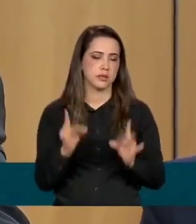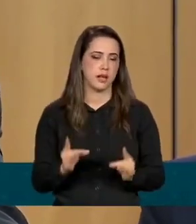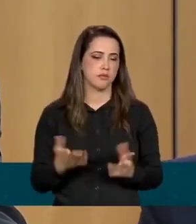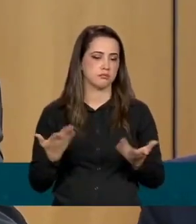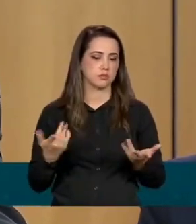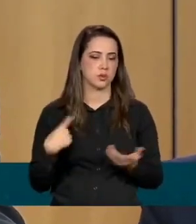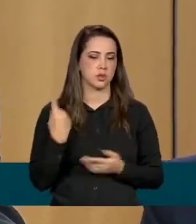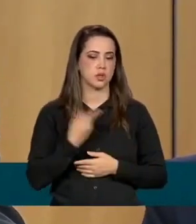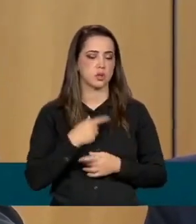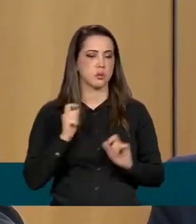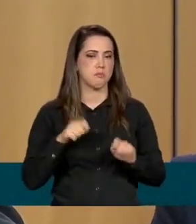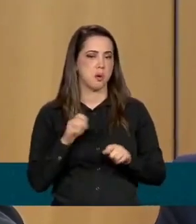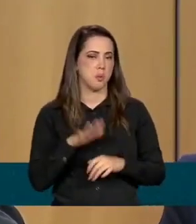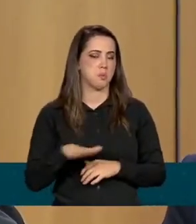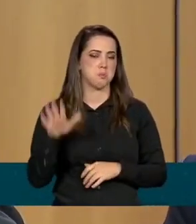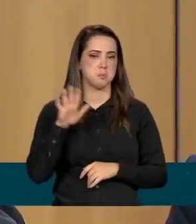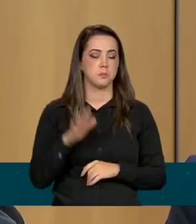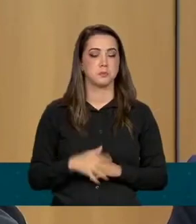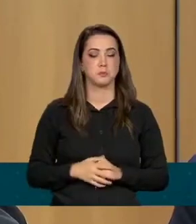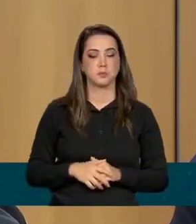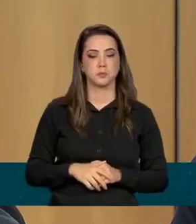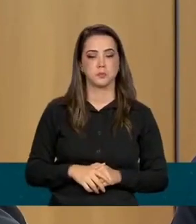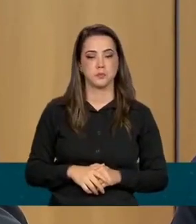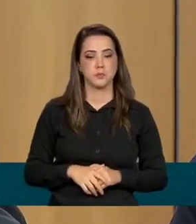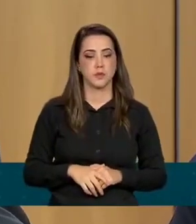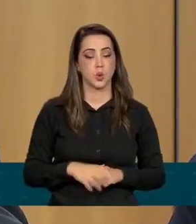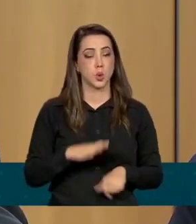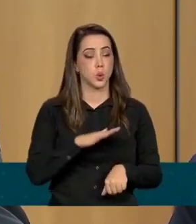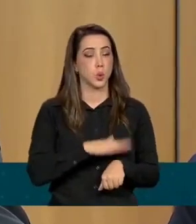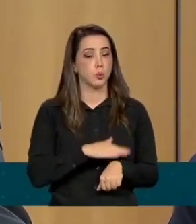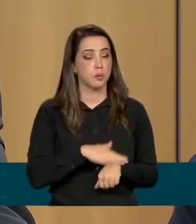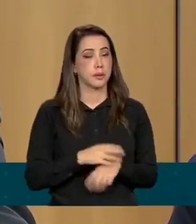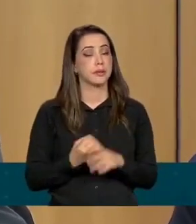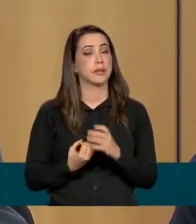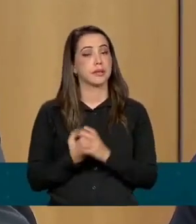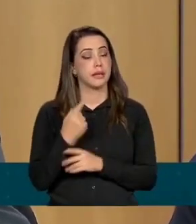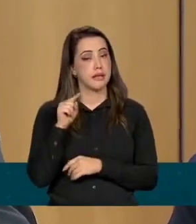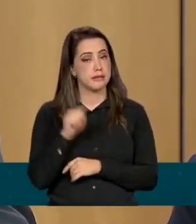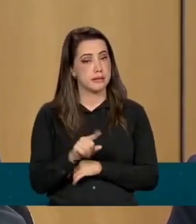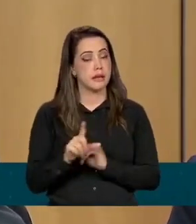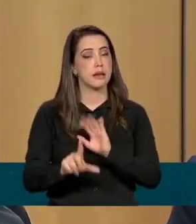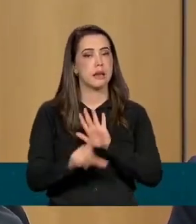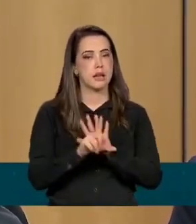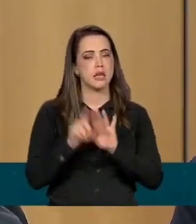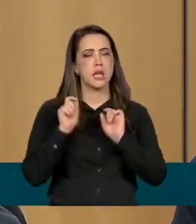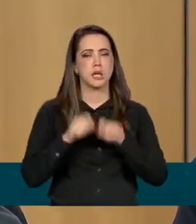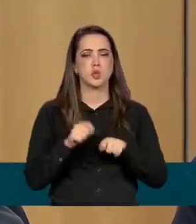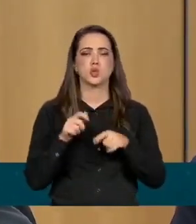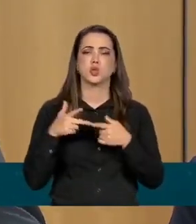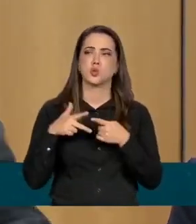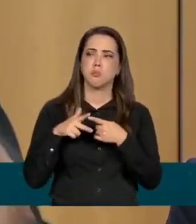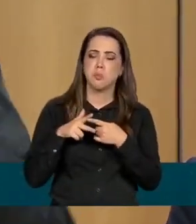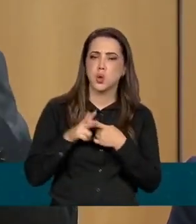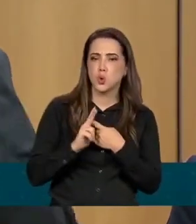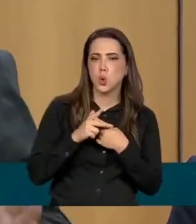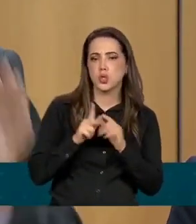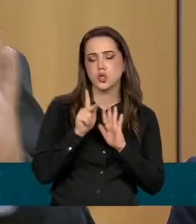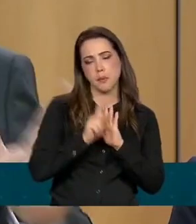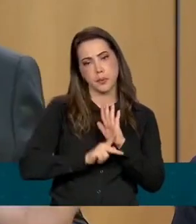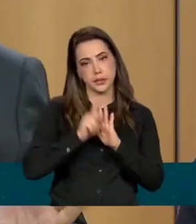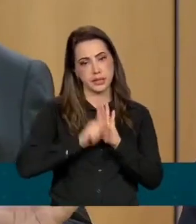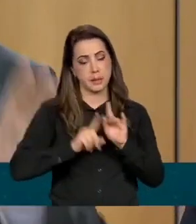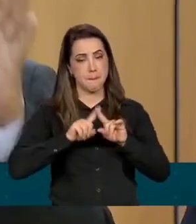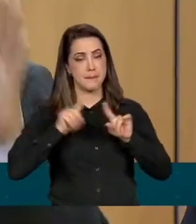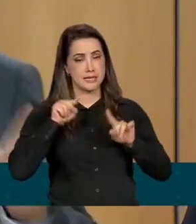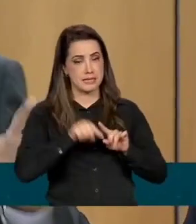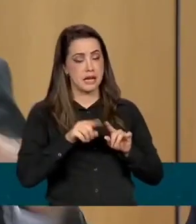conteúdos nocivos de um modo geral. Quando vier esta lei, é claro que a gente pode reexaminar a portaria, mas